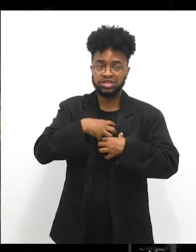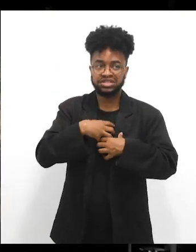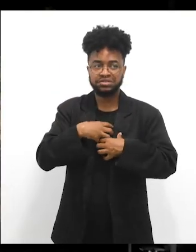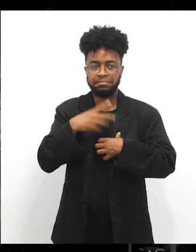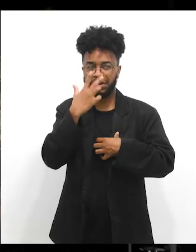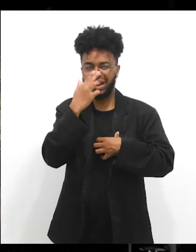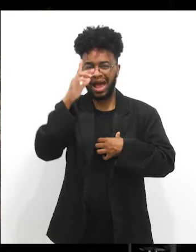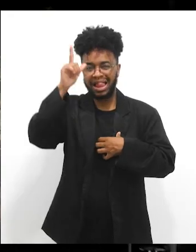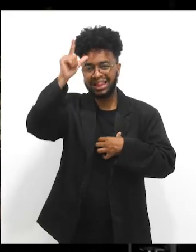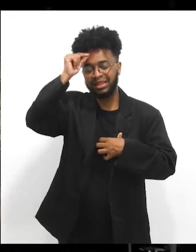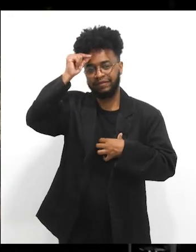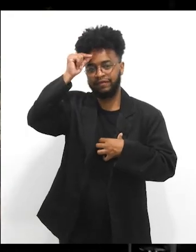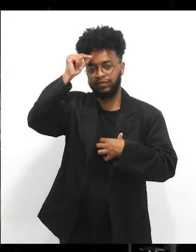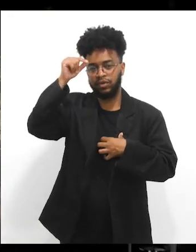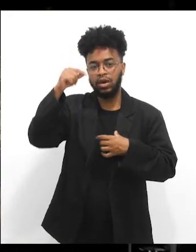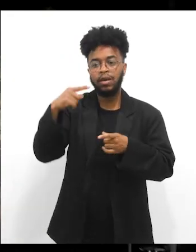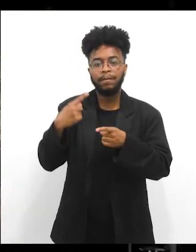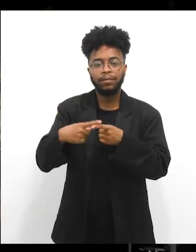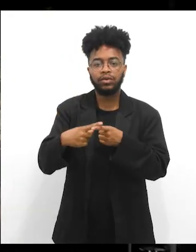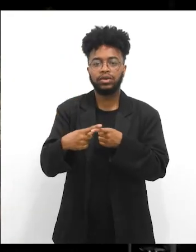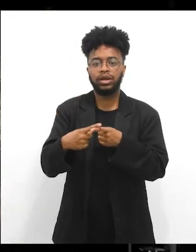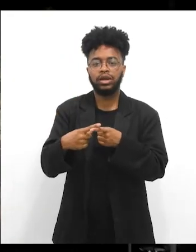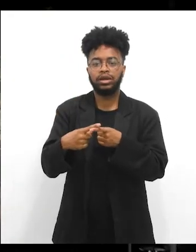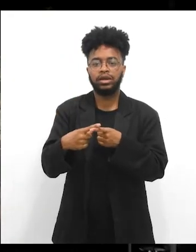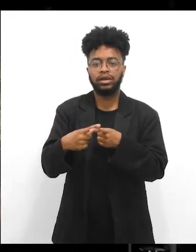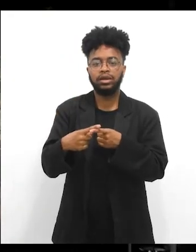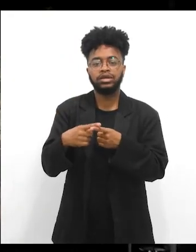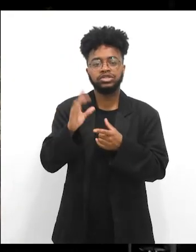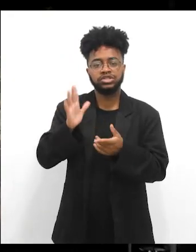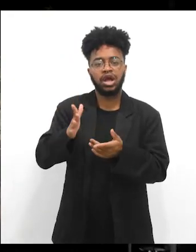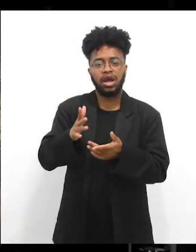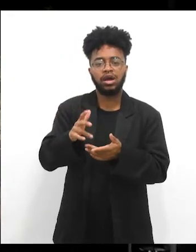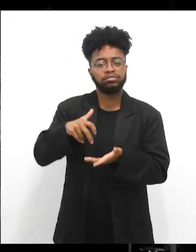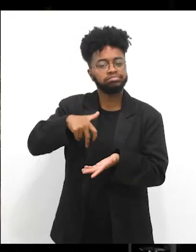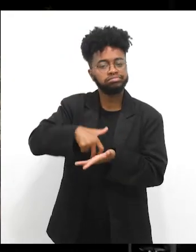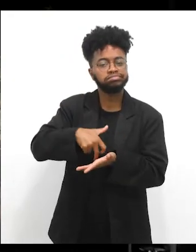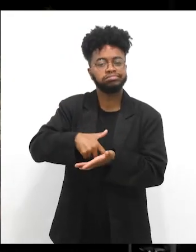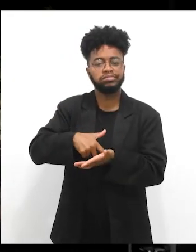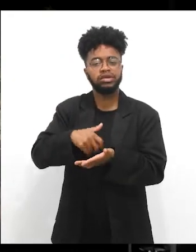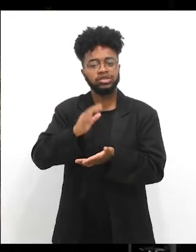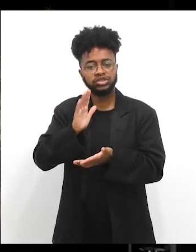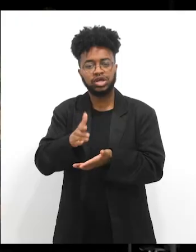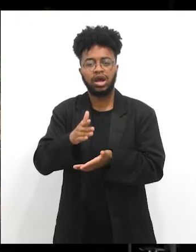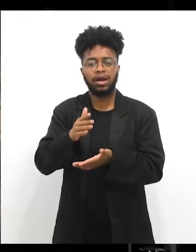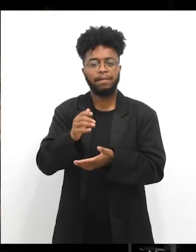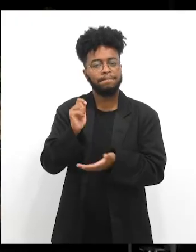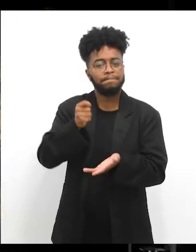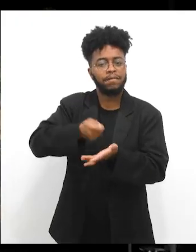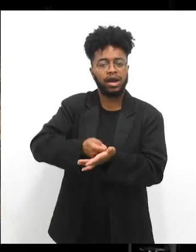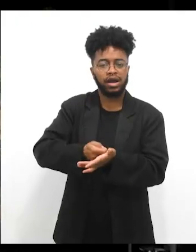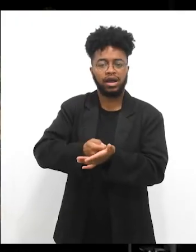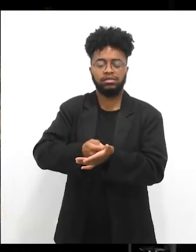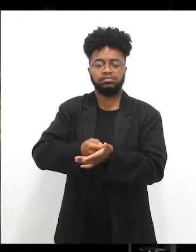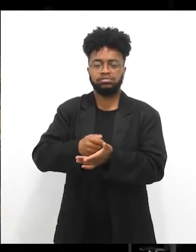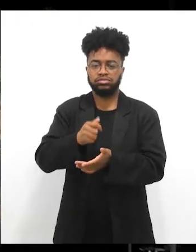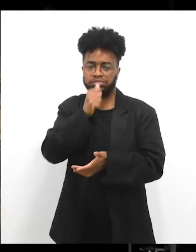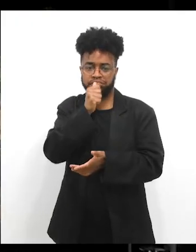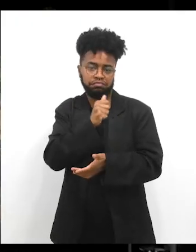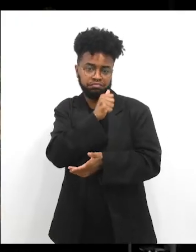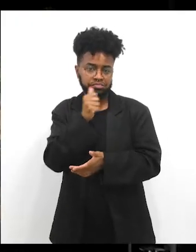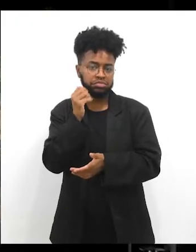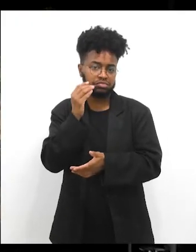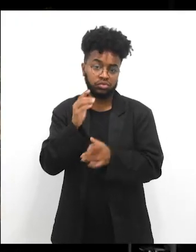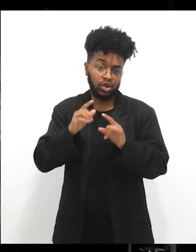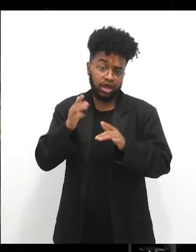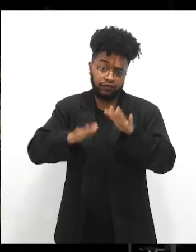exemplo, que se sentem meio que aliviadas porque estão ali purgando uma dívida, que tem consciência, mesmo que não